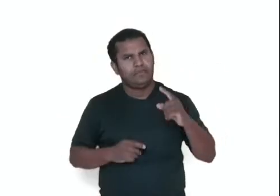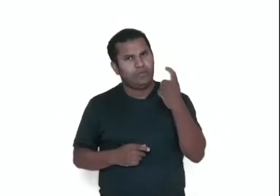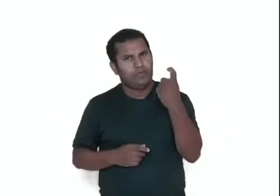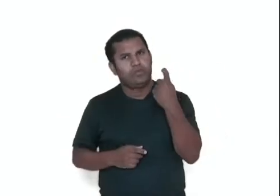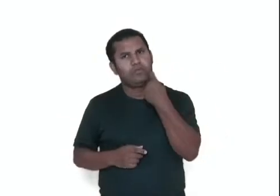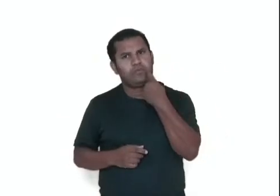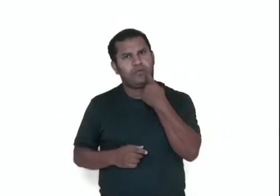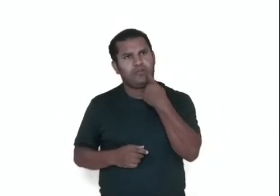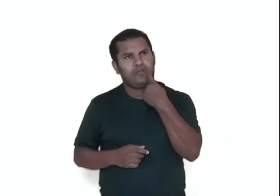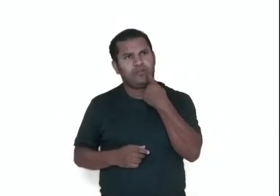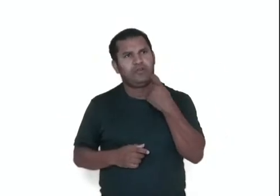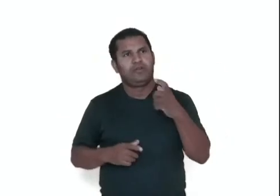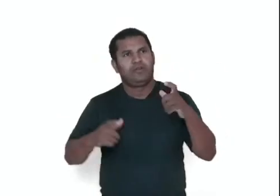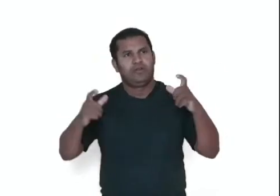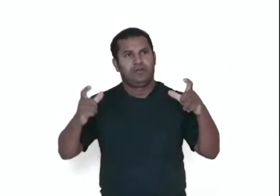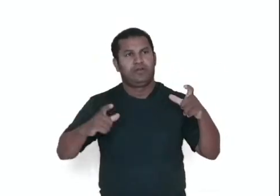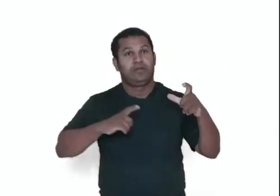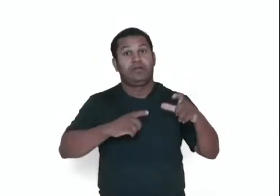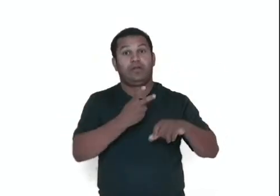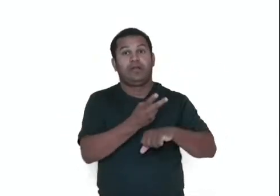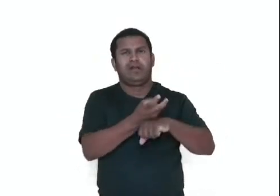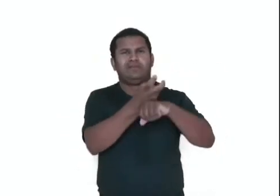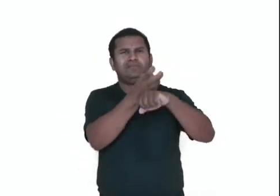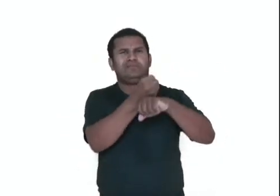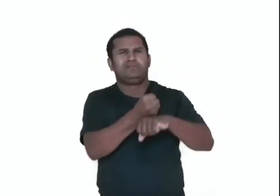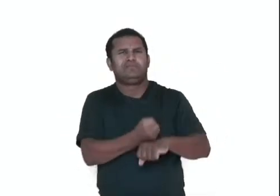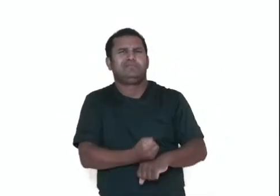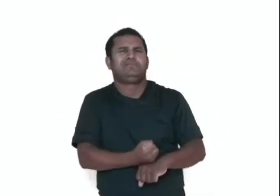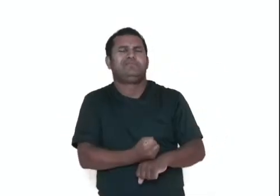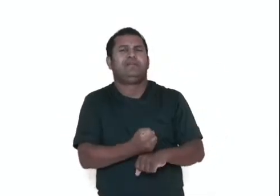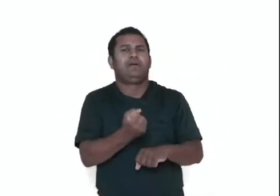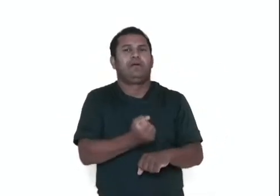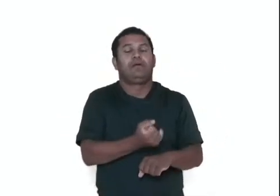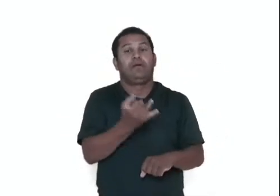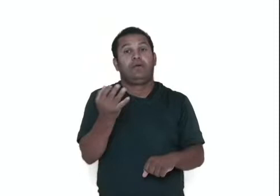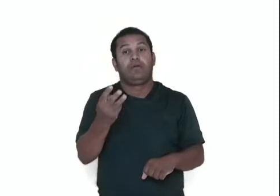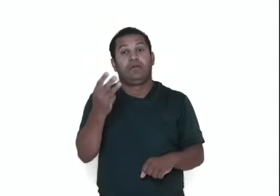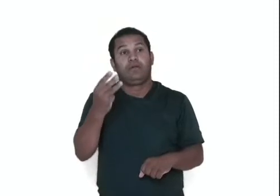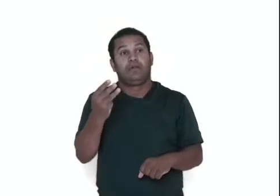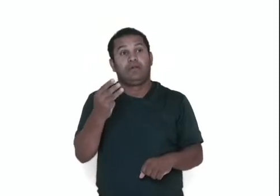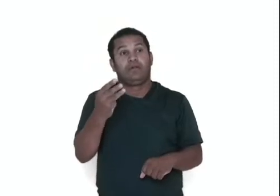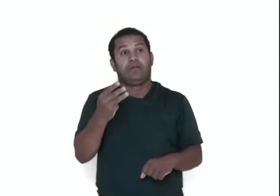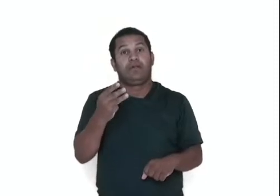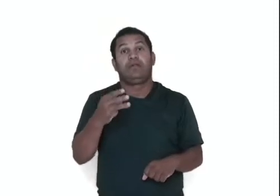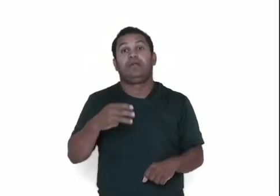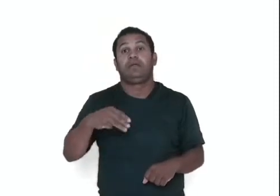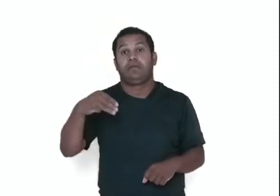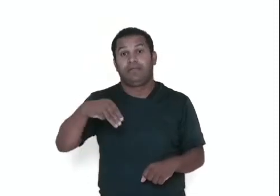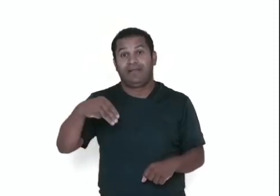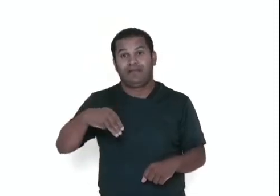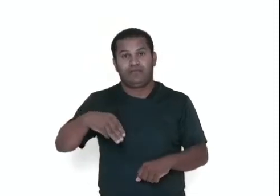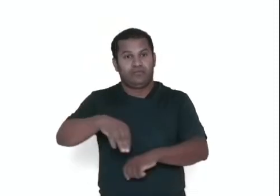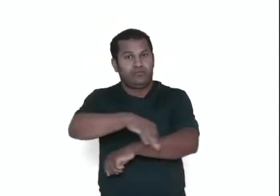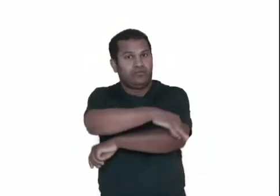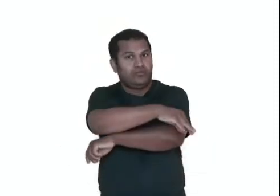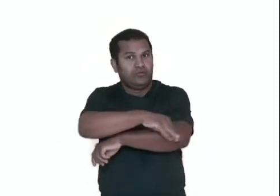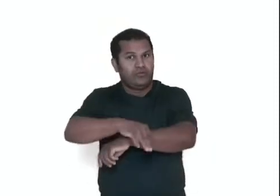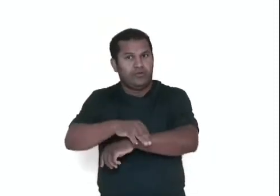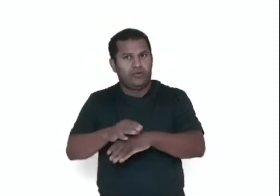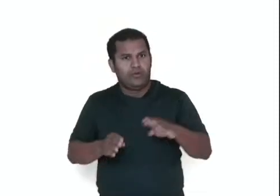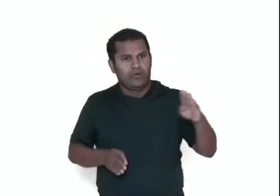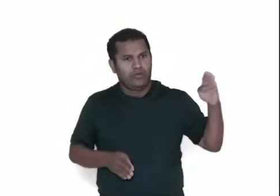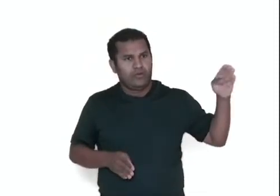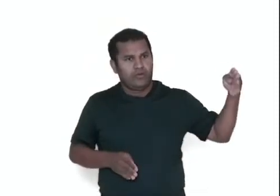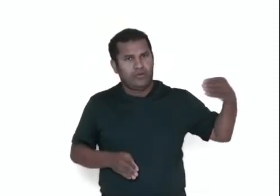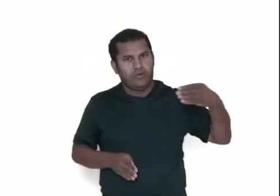massa igual a 3 kg nada a 2 metros por segundo. Em um certo momento, ele vê uma presa de massa 1 kg em